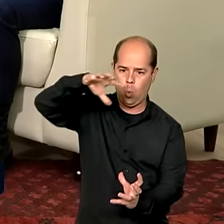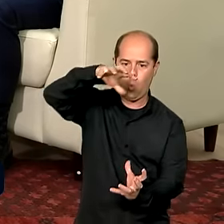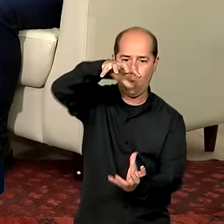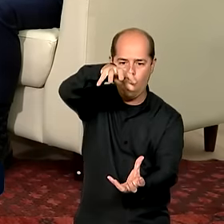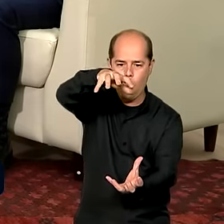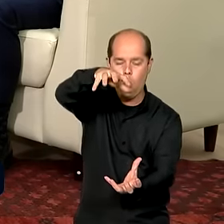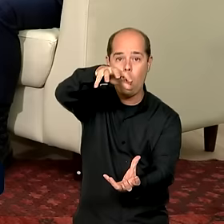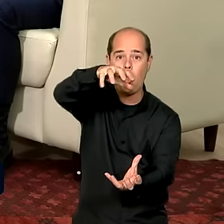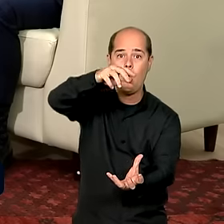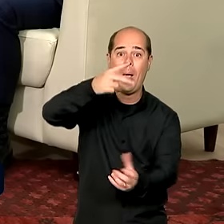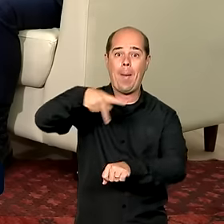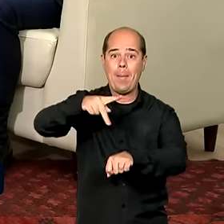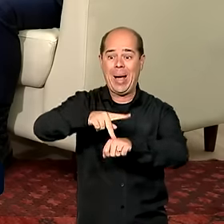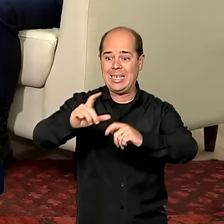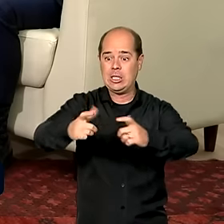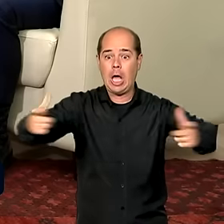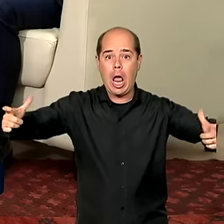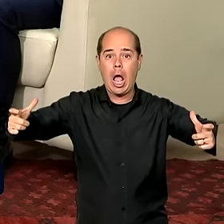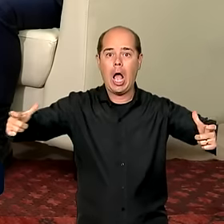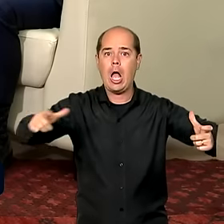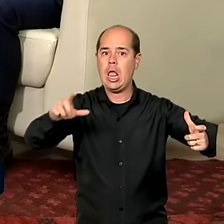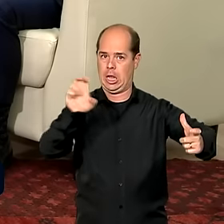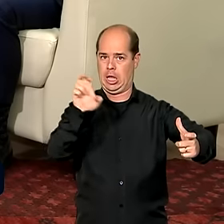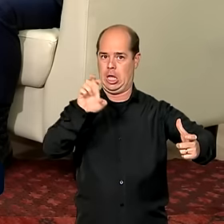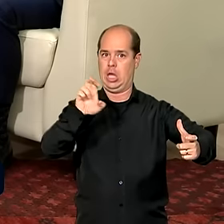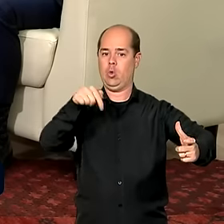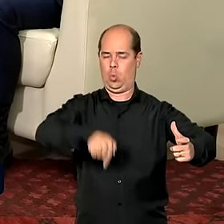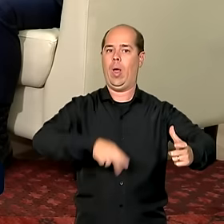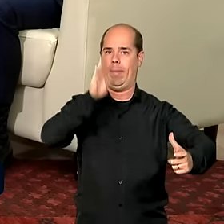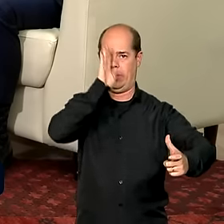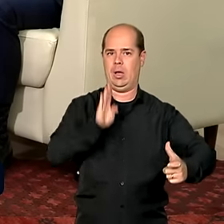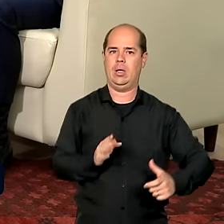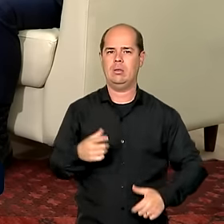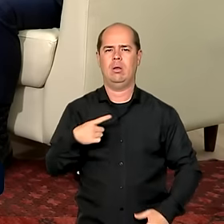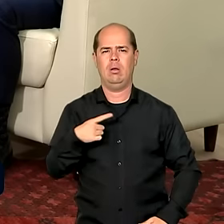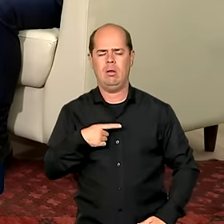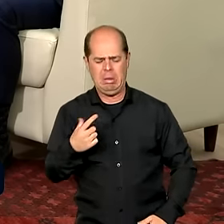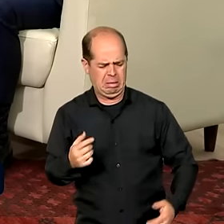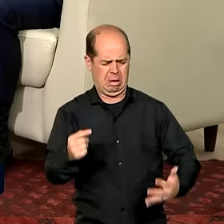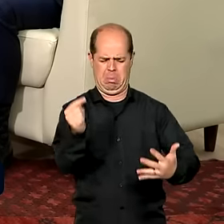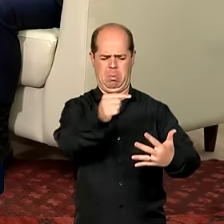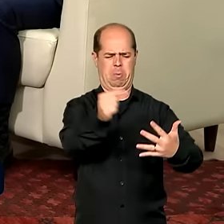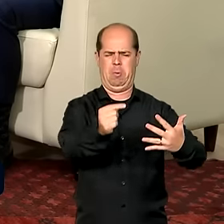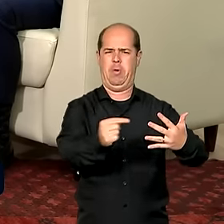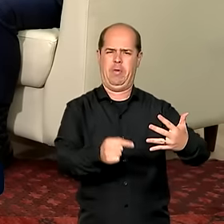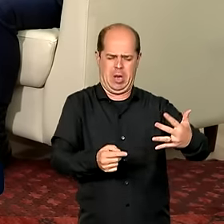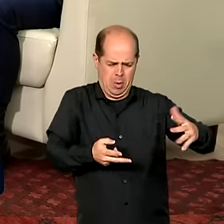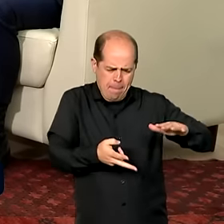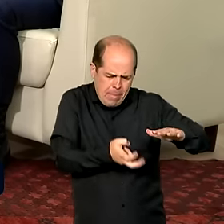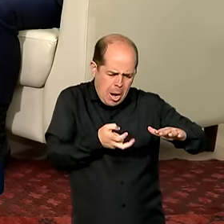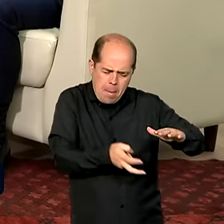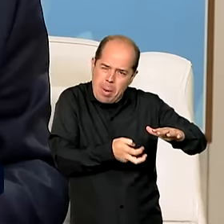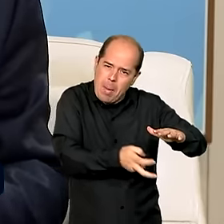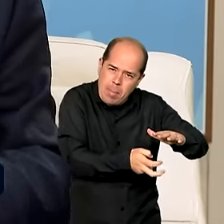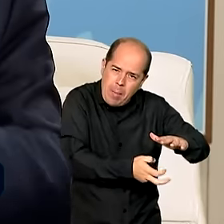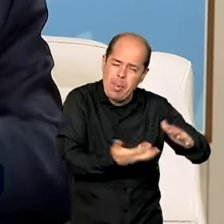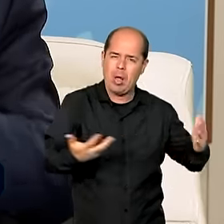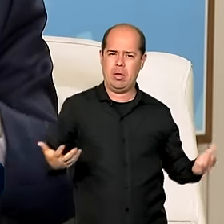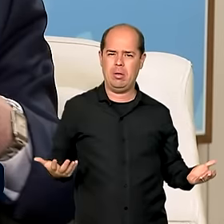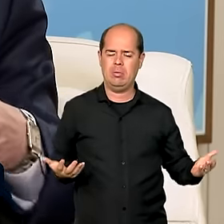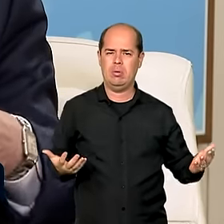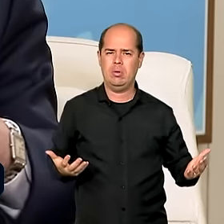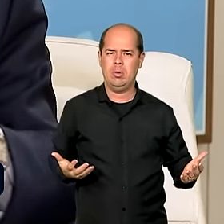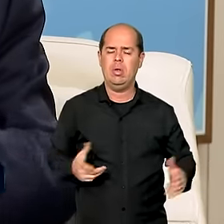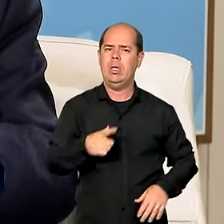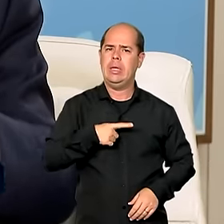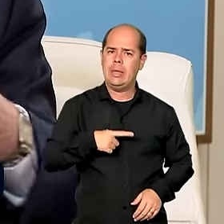com subsolo que vai de petróleo gás lítio nióbio ouro minério de ferro e uma